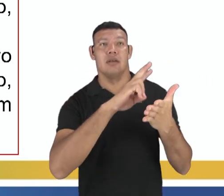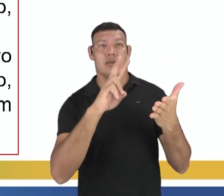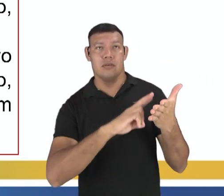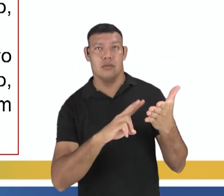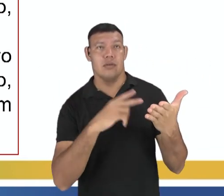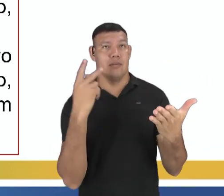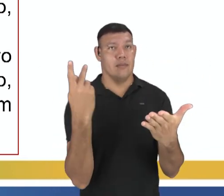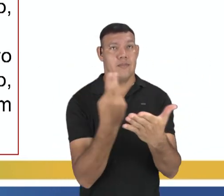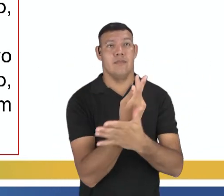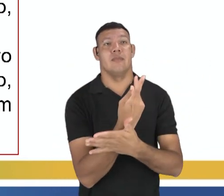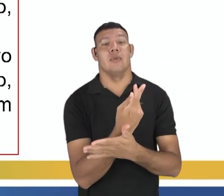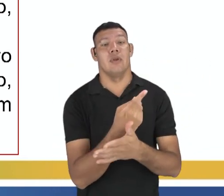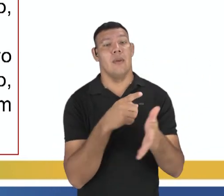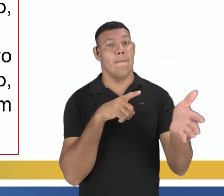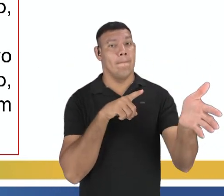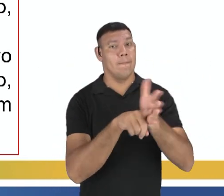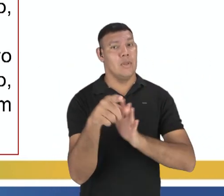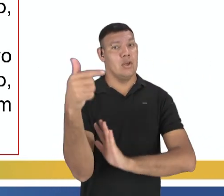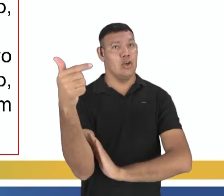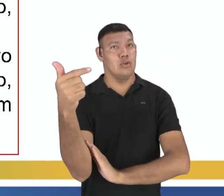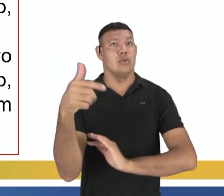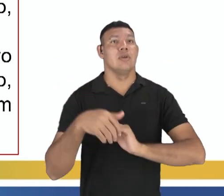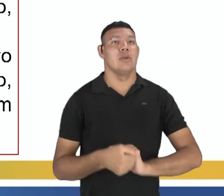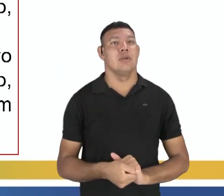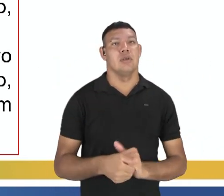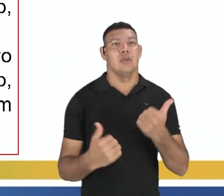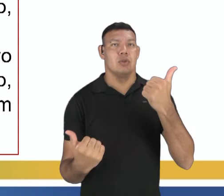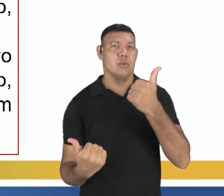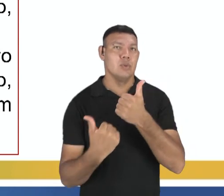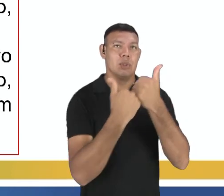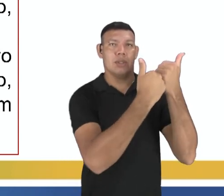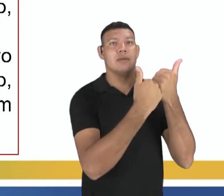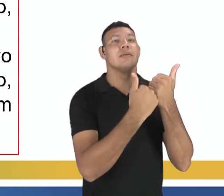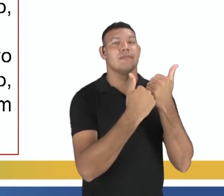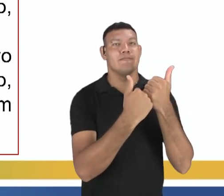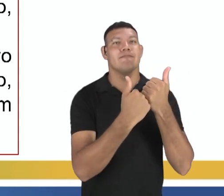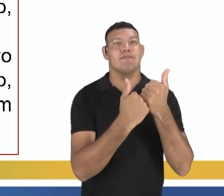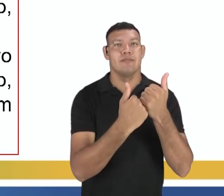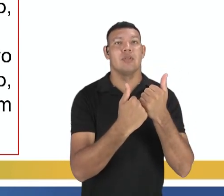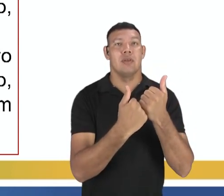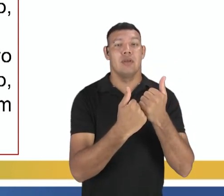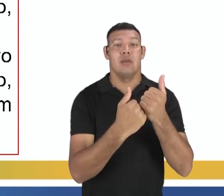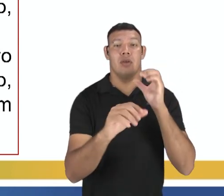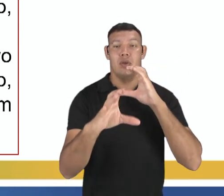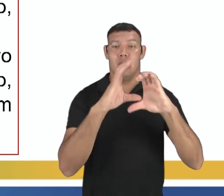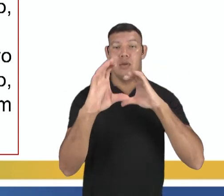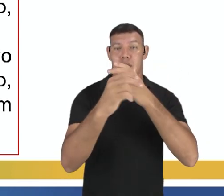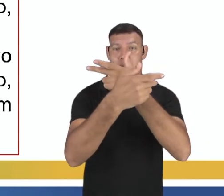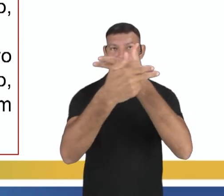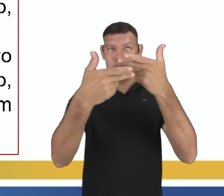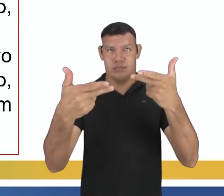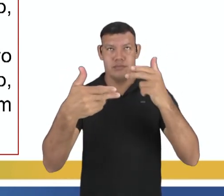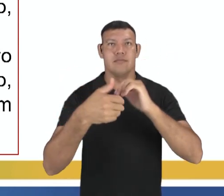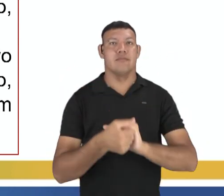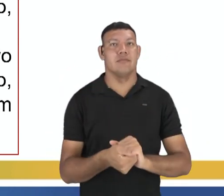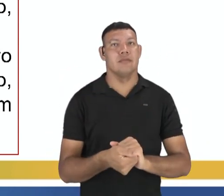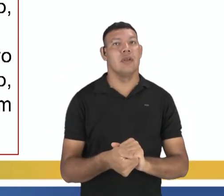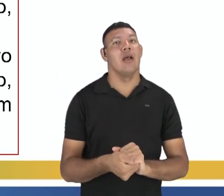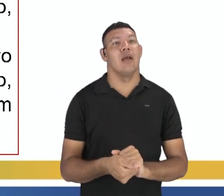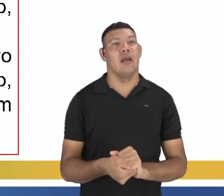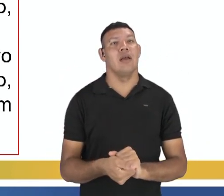O suporte determina o meio, o veículo de comunicação. Assim, a notícia tem como texto